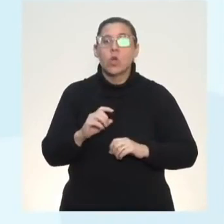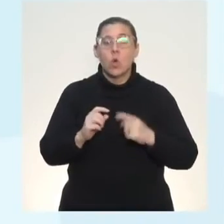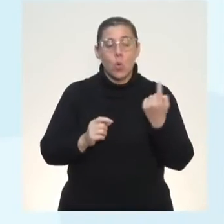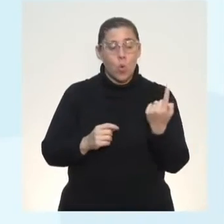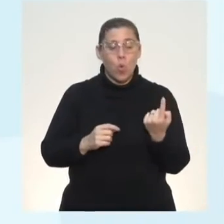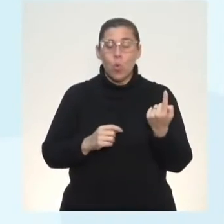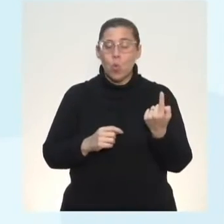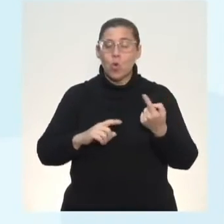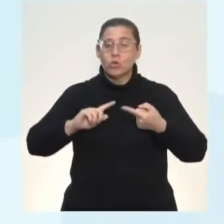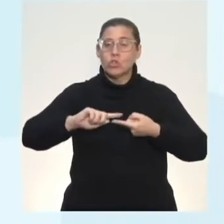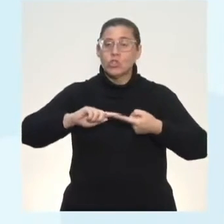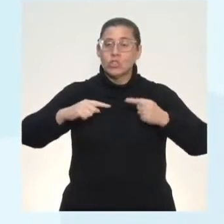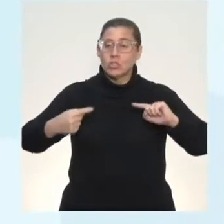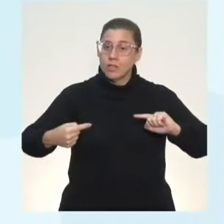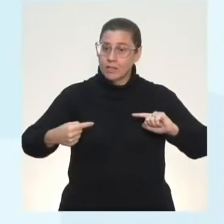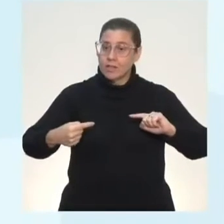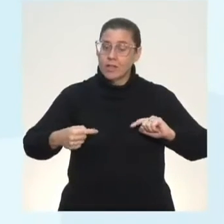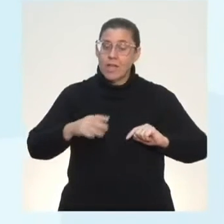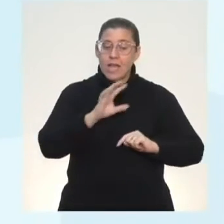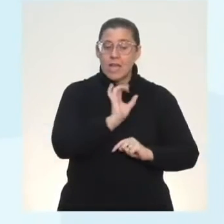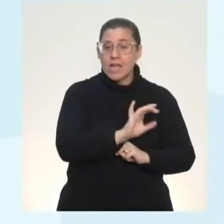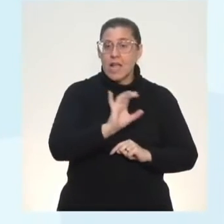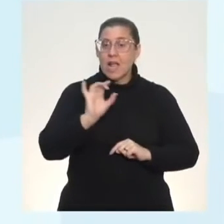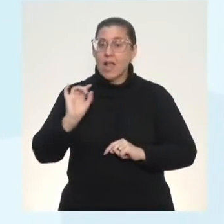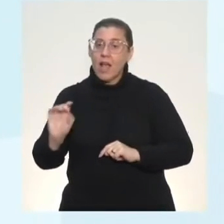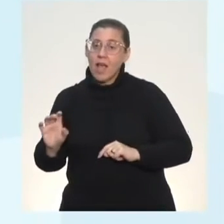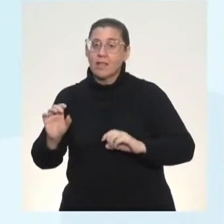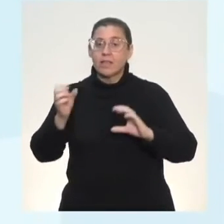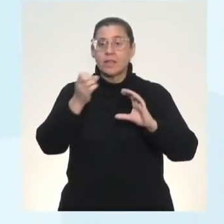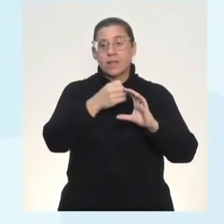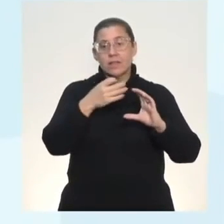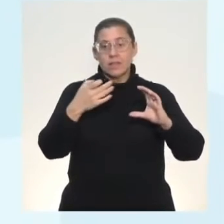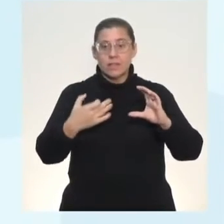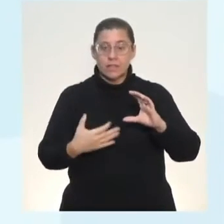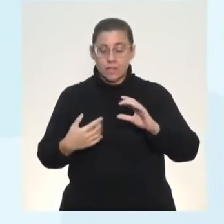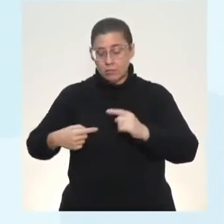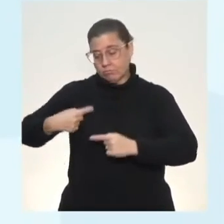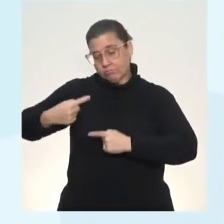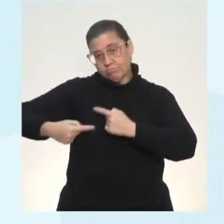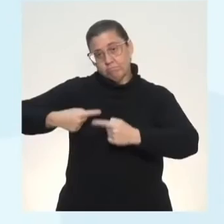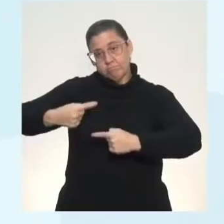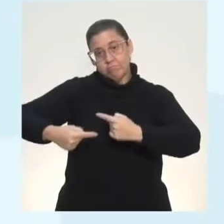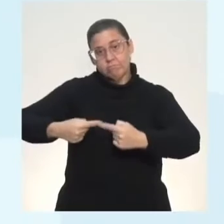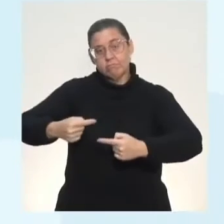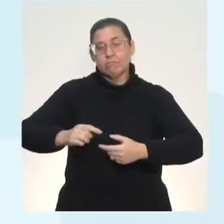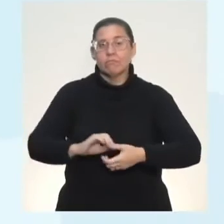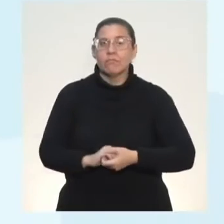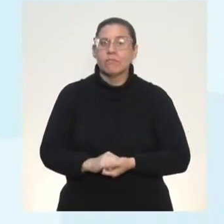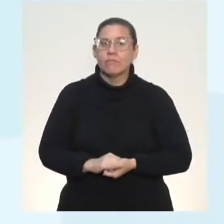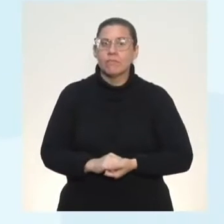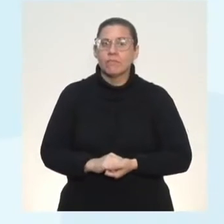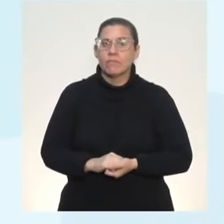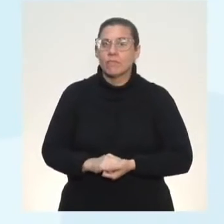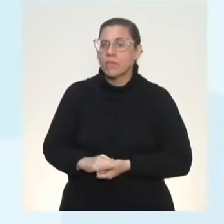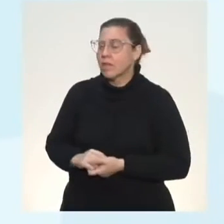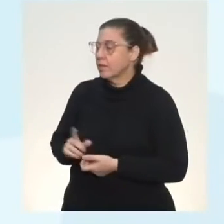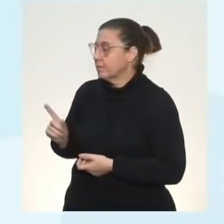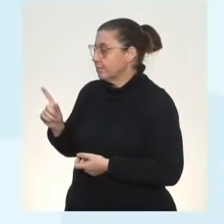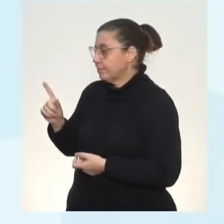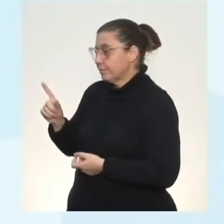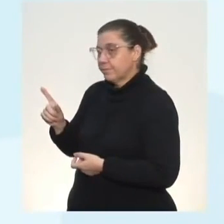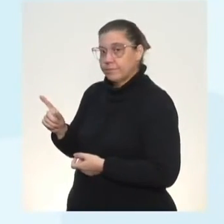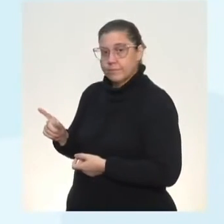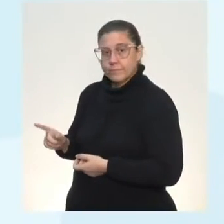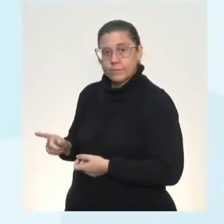gene de cada característica, tá, para seus descendentes. Muito bem. Olha aí o que nós vimos nessa